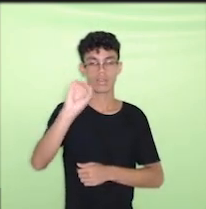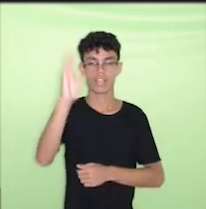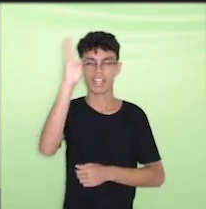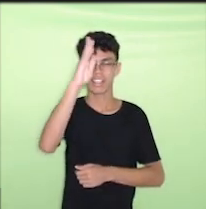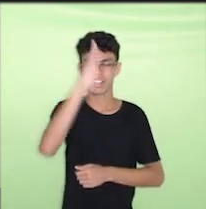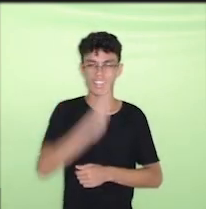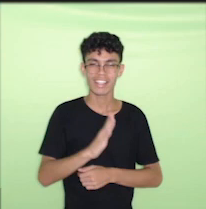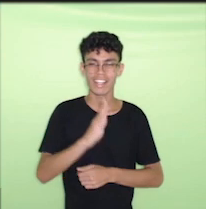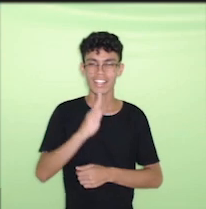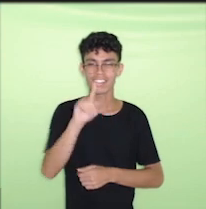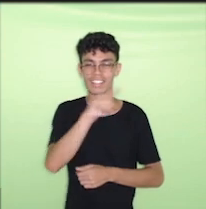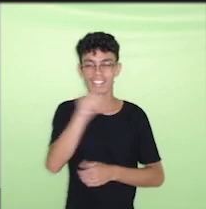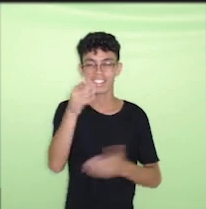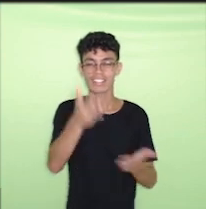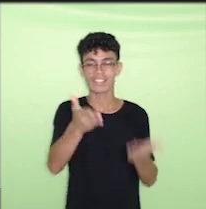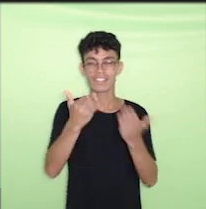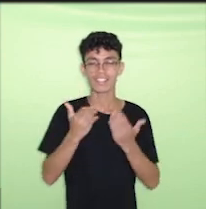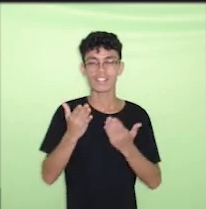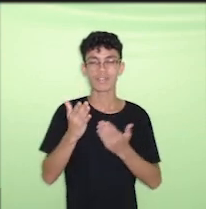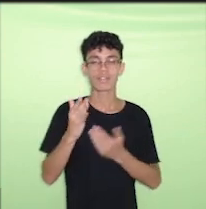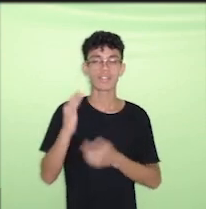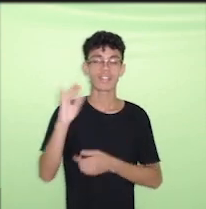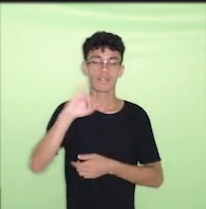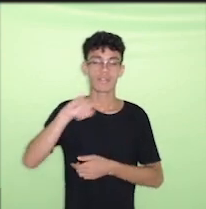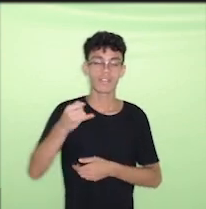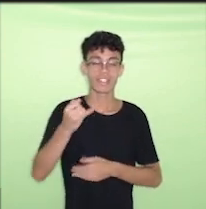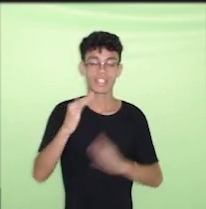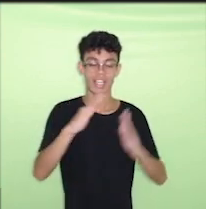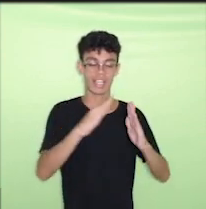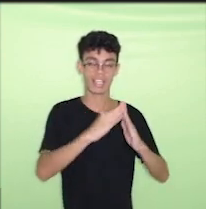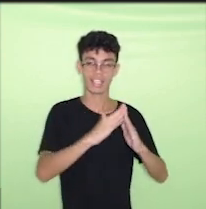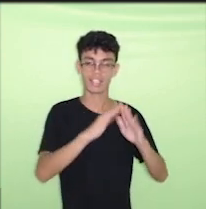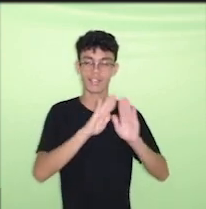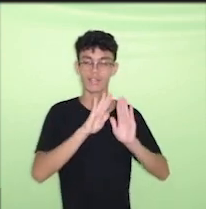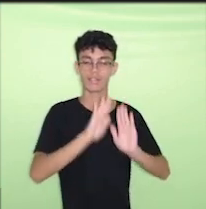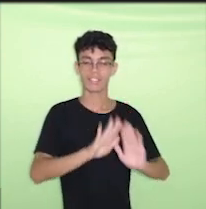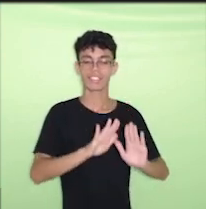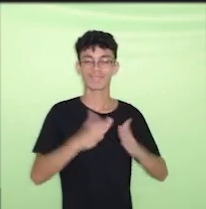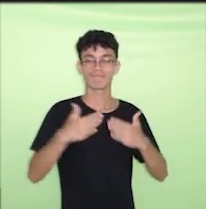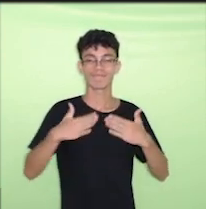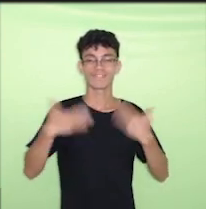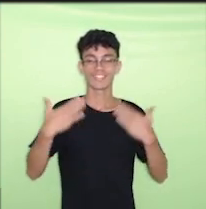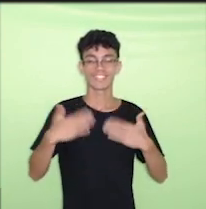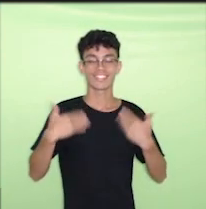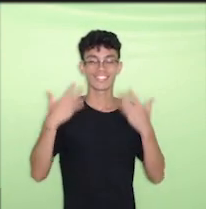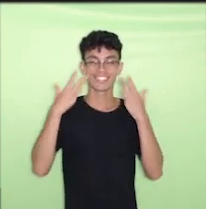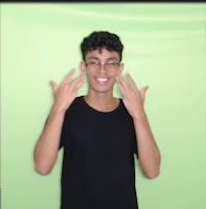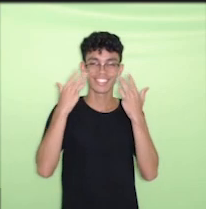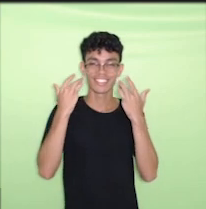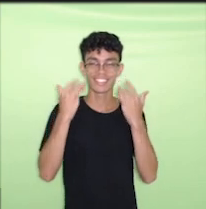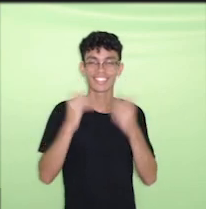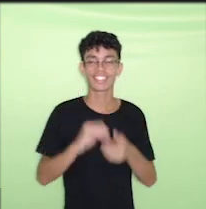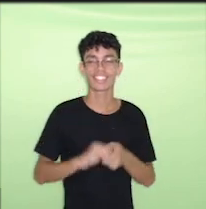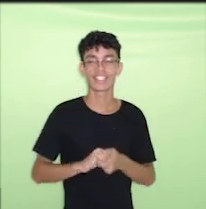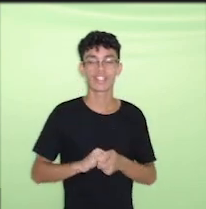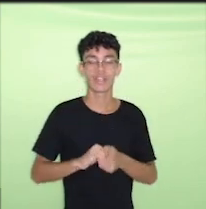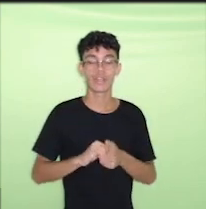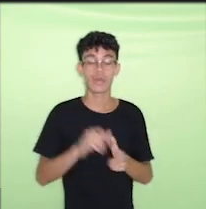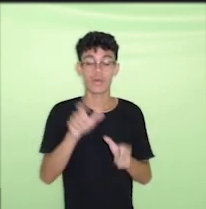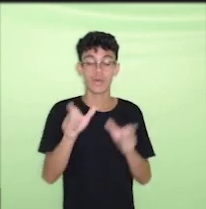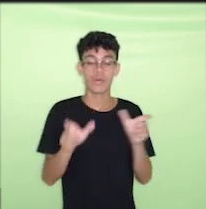graça, gente. Tá? Aproveitem, fiquem em casa e curtam o teatro. E com um puto elenco,